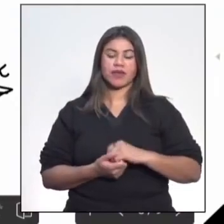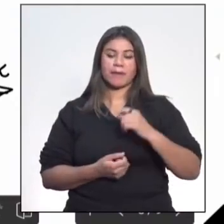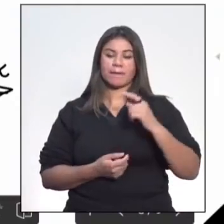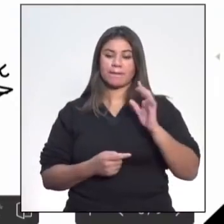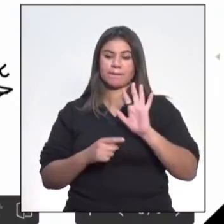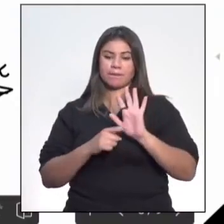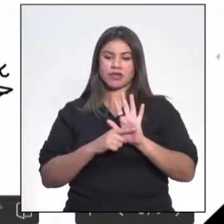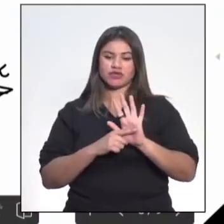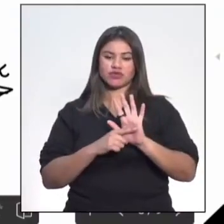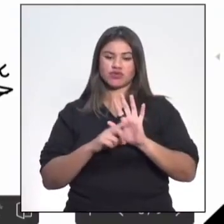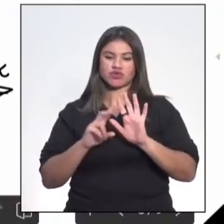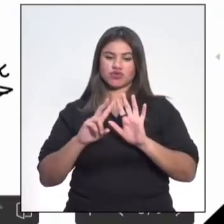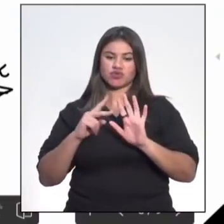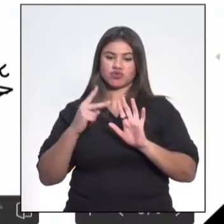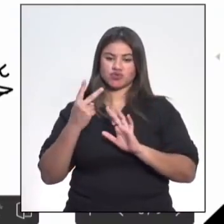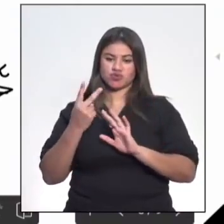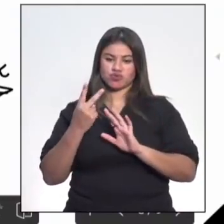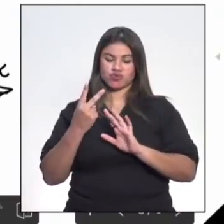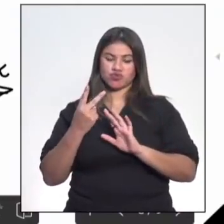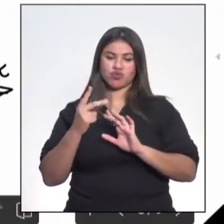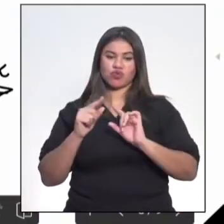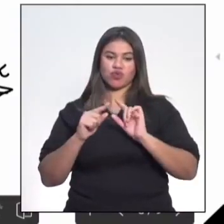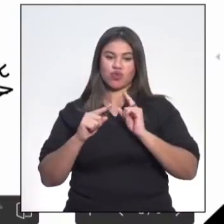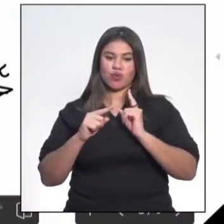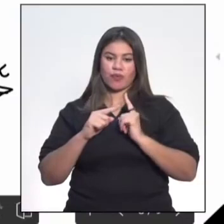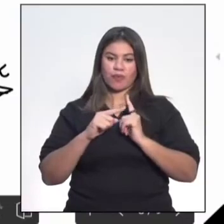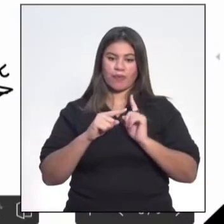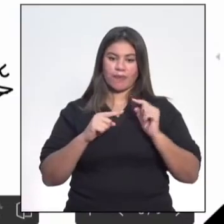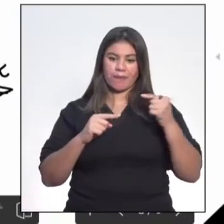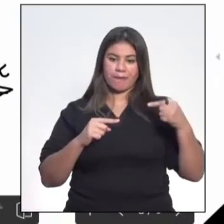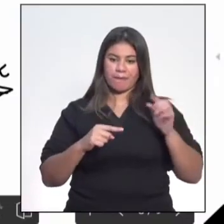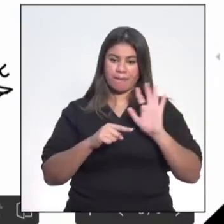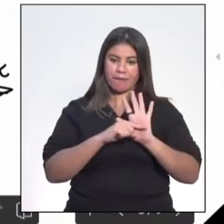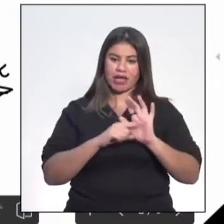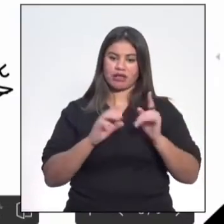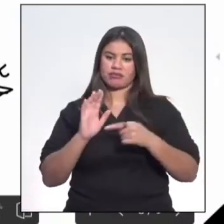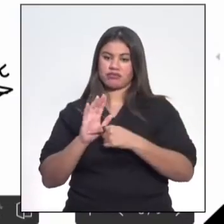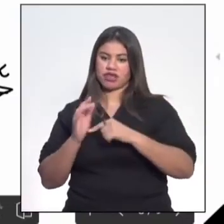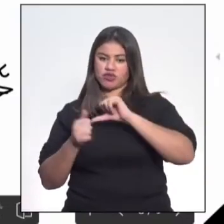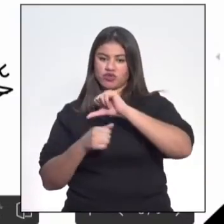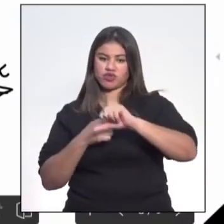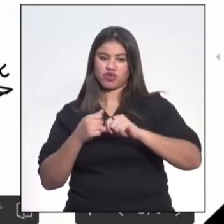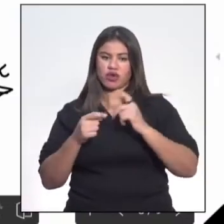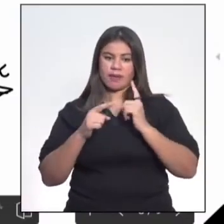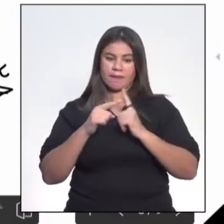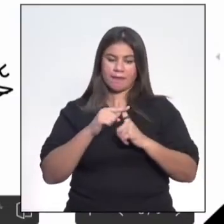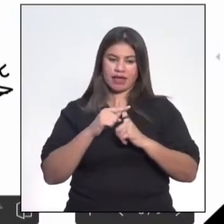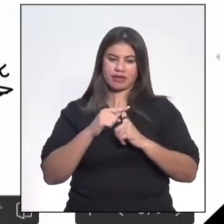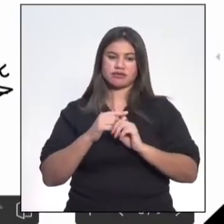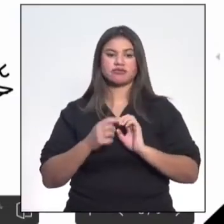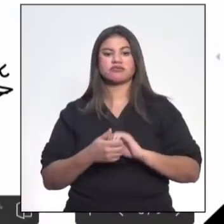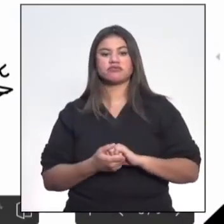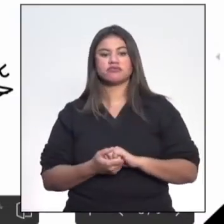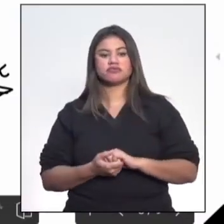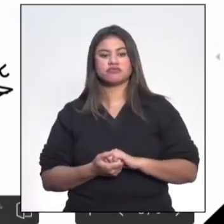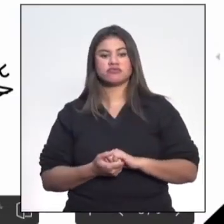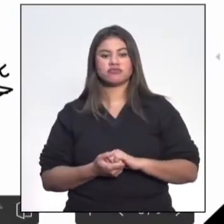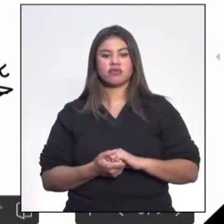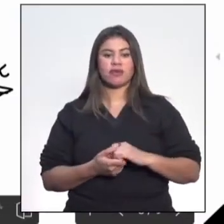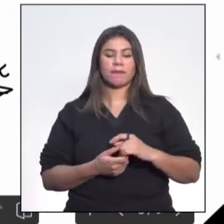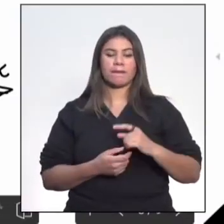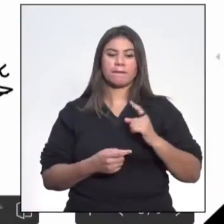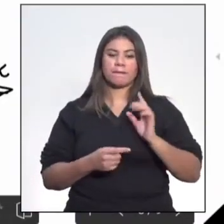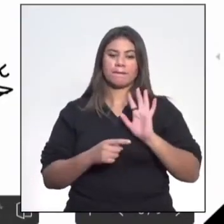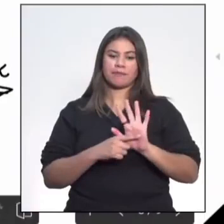quadrado. Menos 1 vezes menos 1. Dá mais, sinais iguais, mais 1 vezes 1, 1. Formei o par, menos